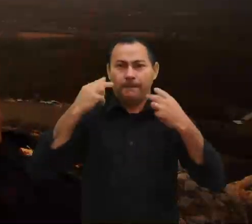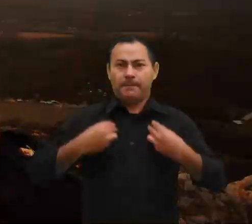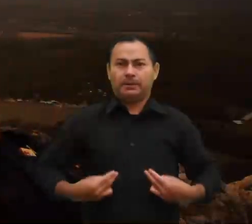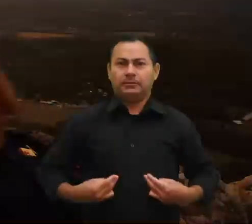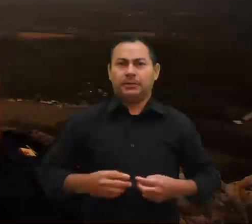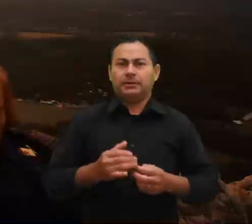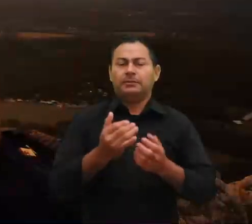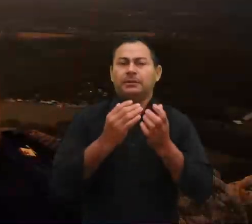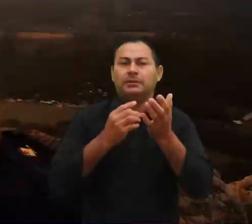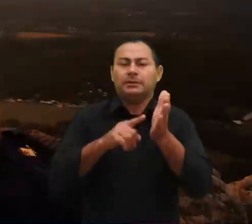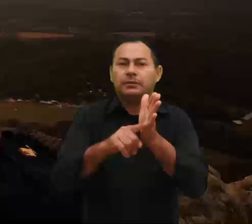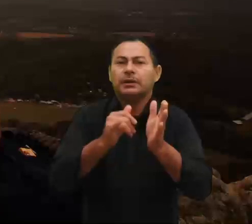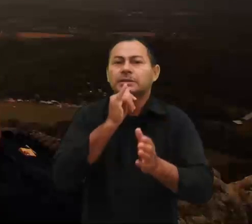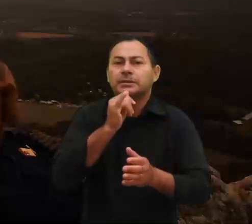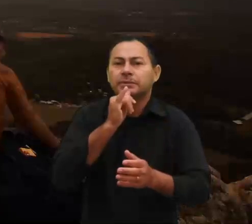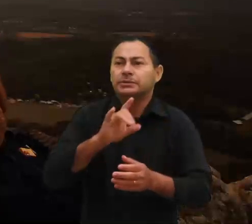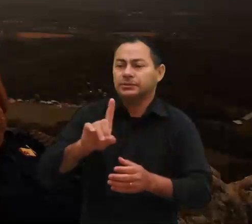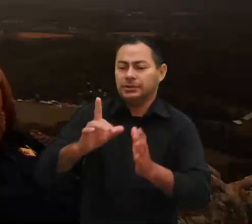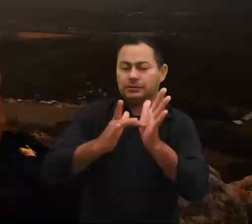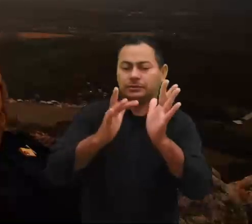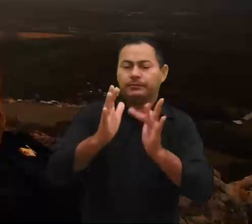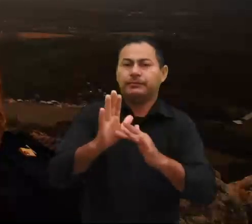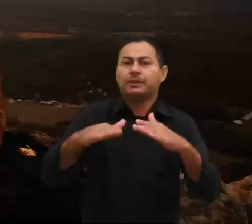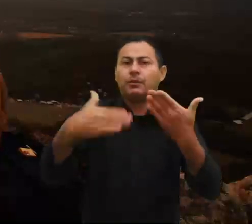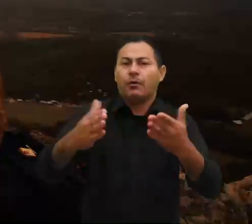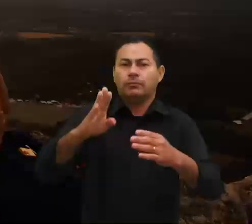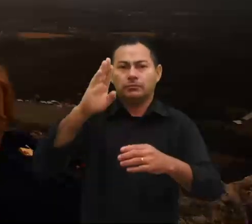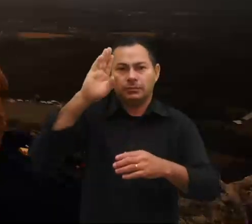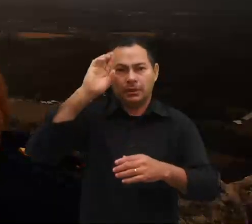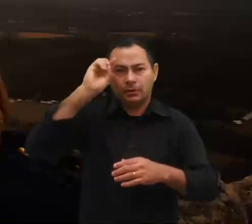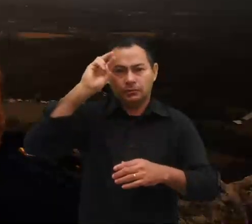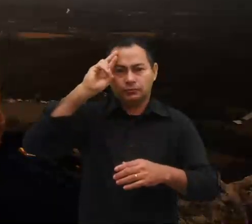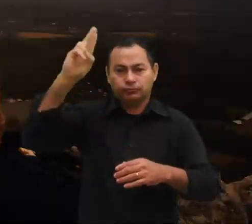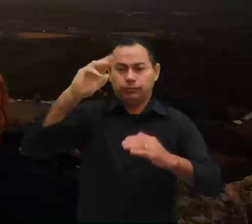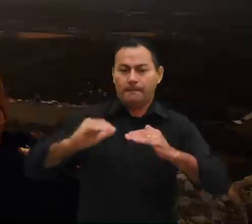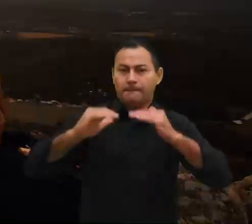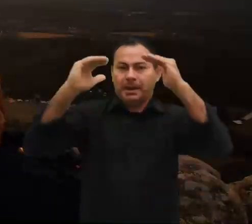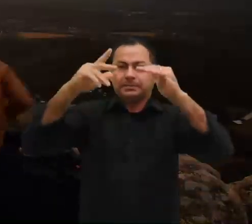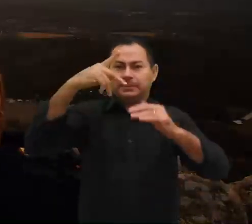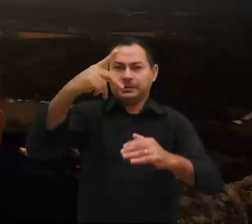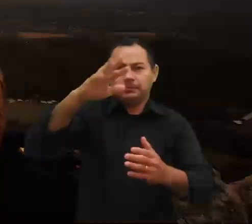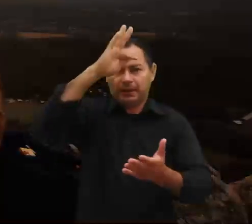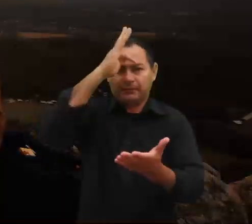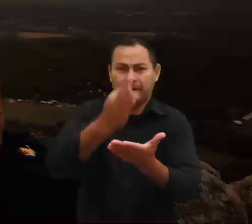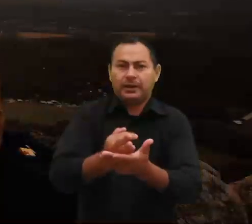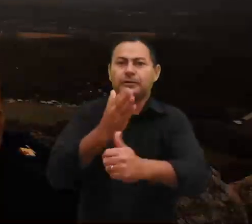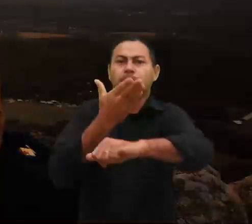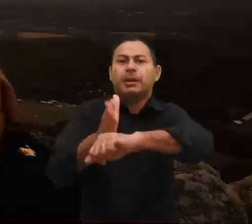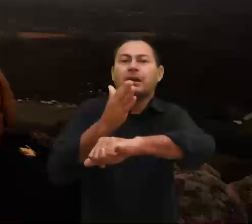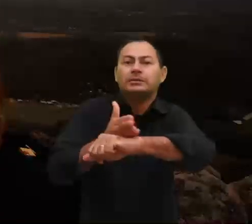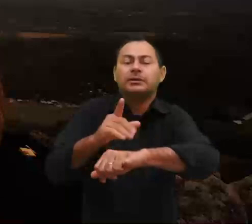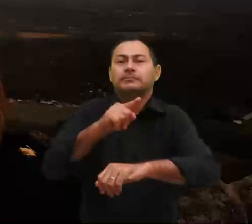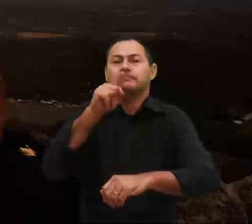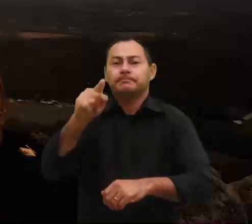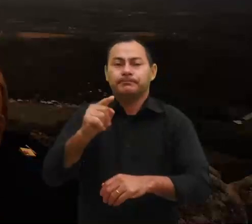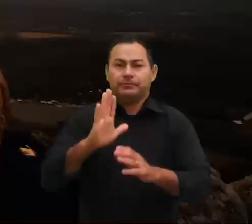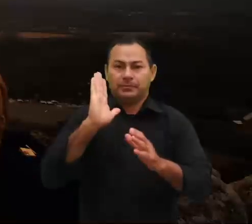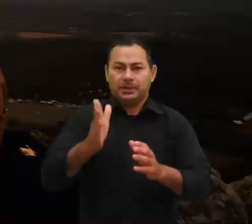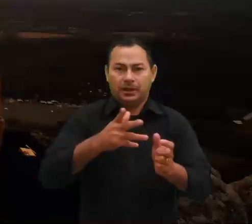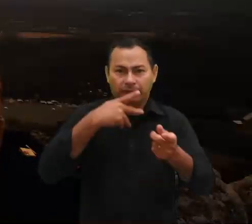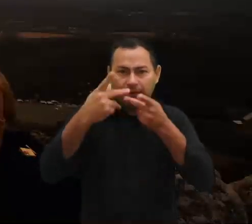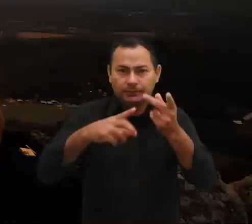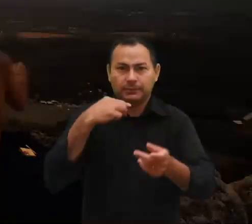seguindo o exemplo de Jesus e lançamos a pergunta: qual é a autoridade máxima da sua fé e prática?